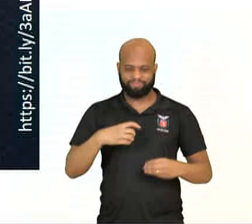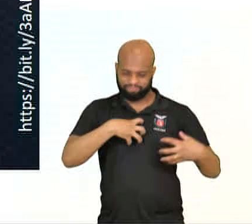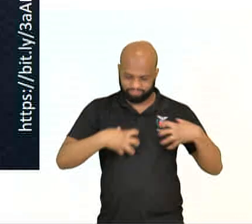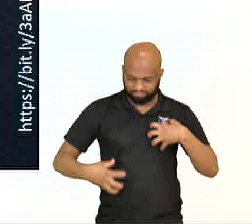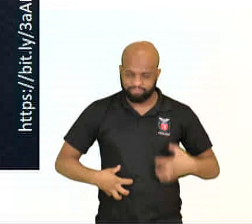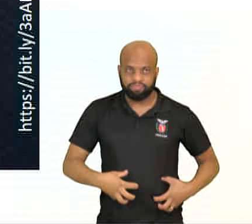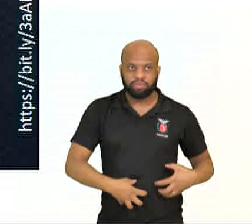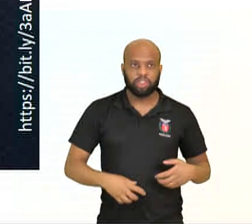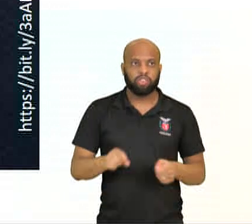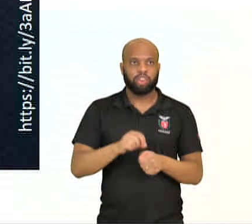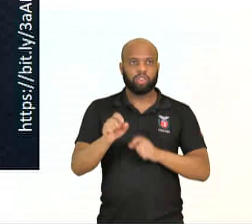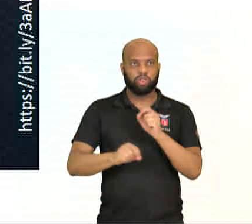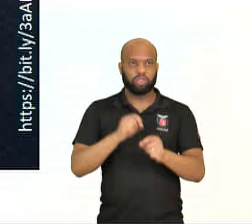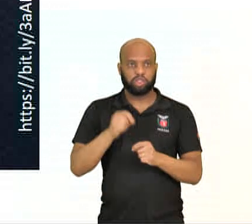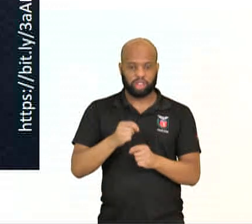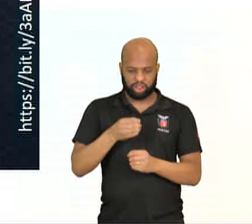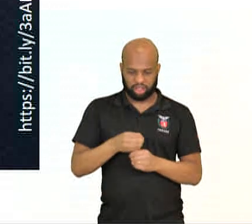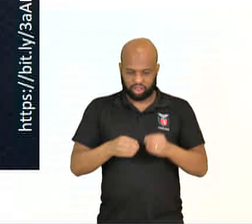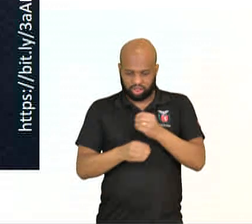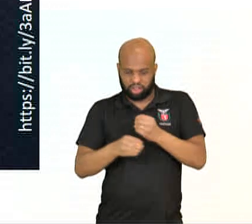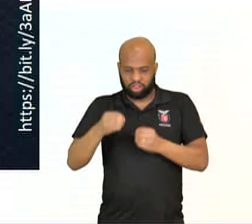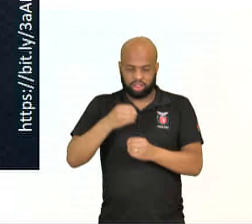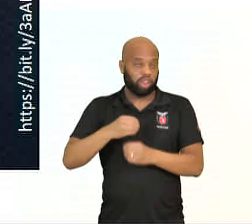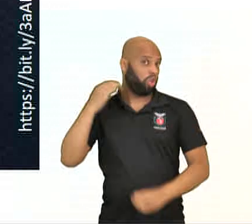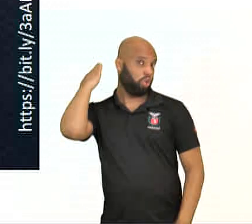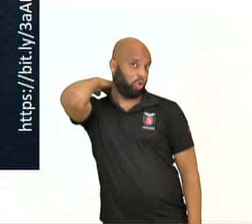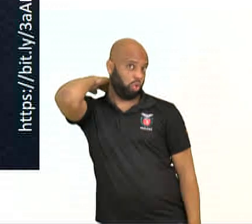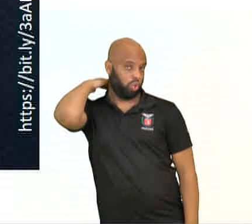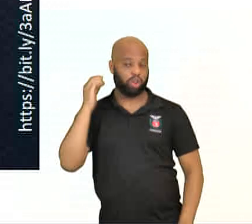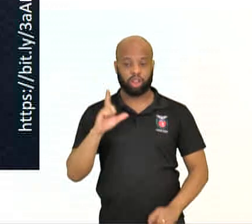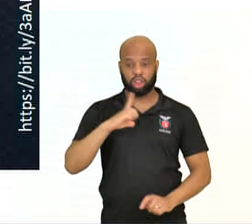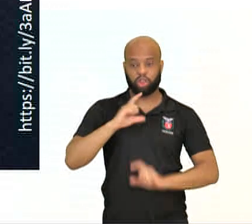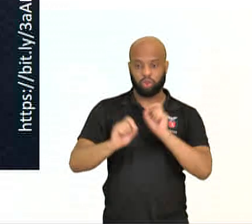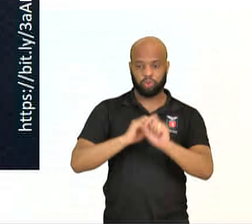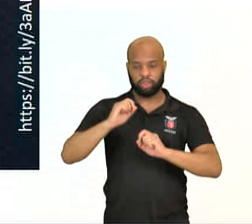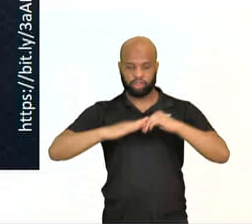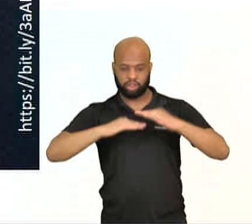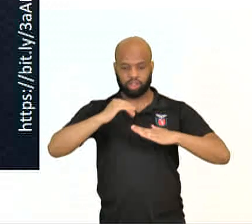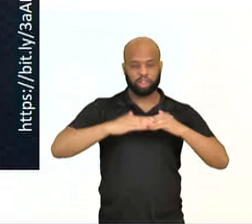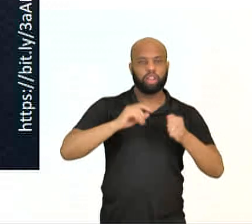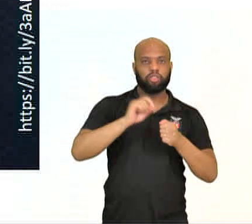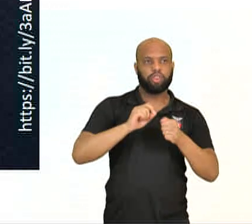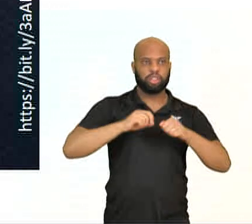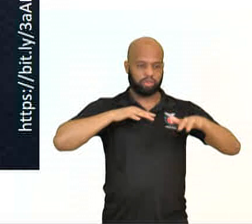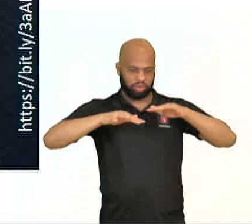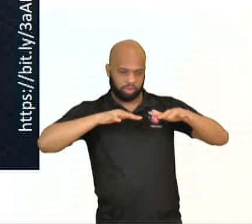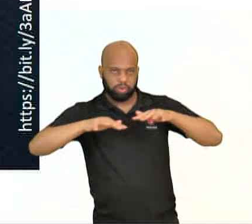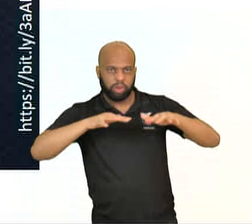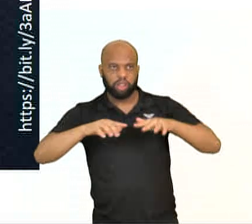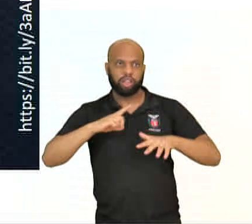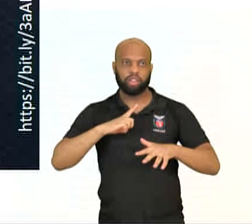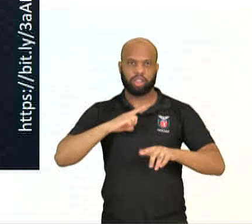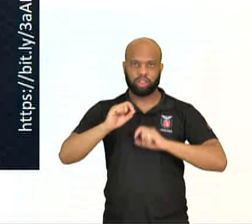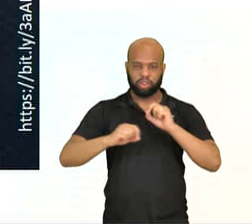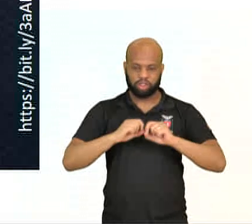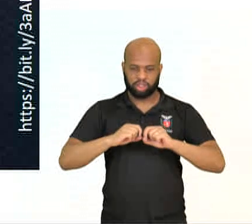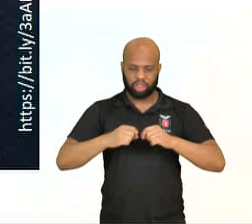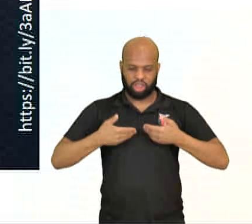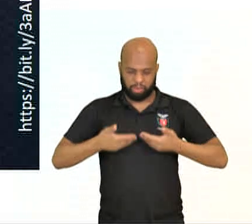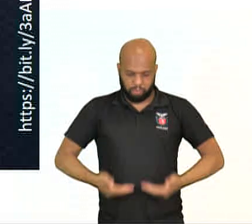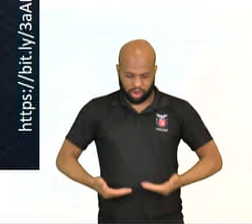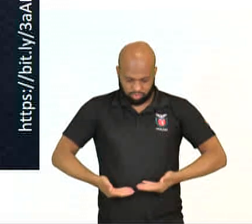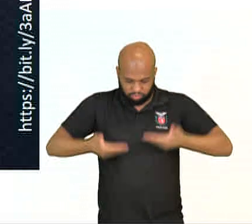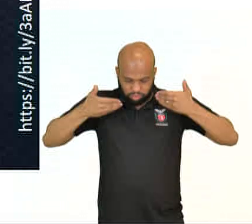da coluna. A estabilização do core consiste na habilidade de criar movimentos nos membros inferiores e superiores,